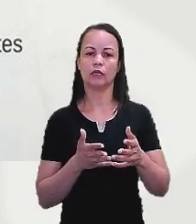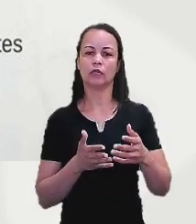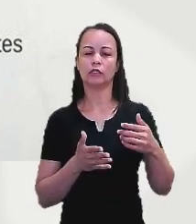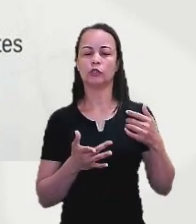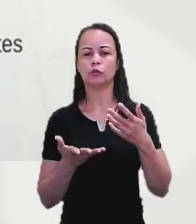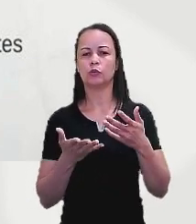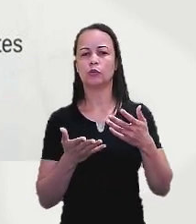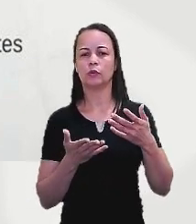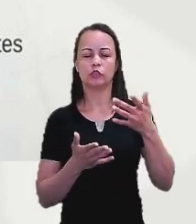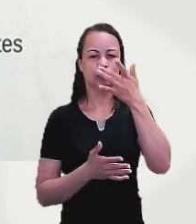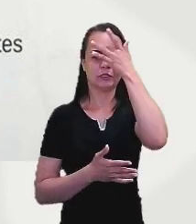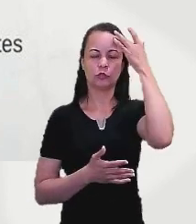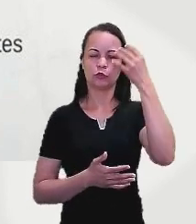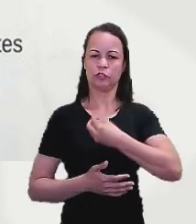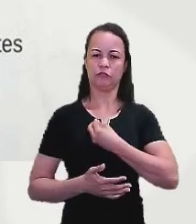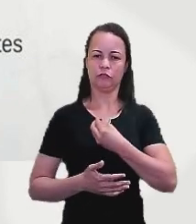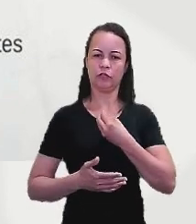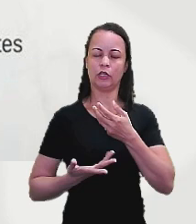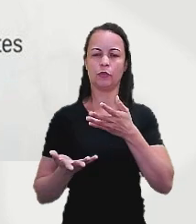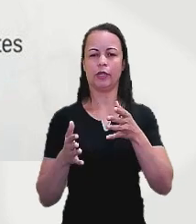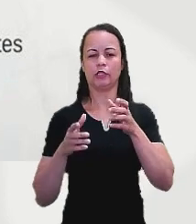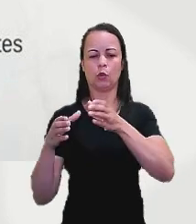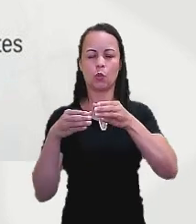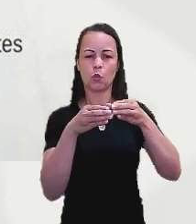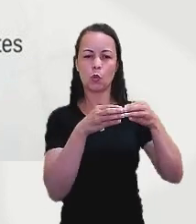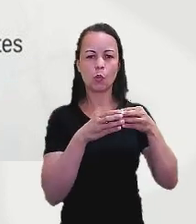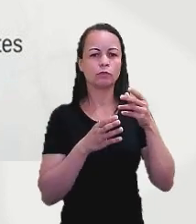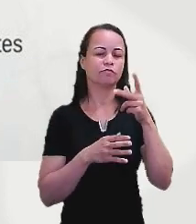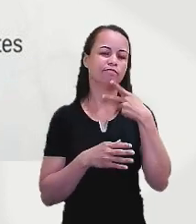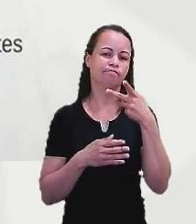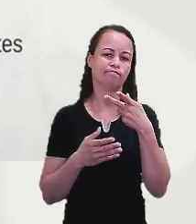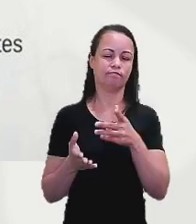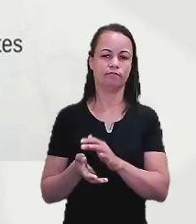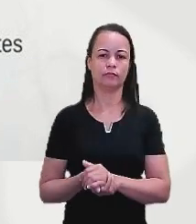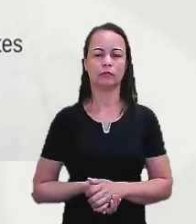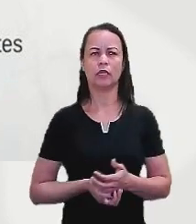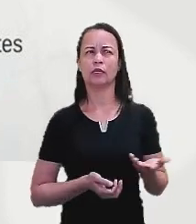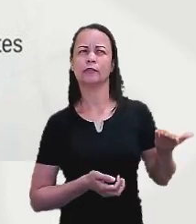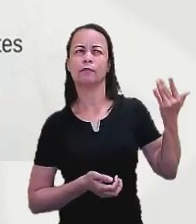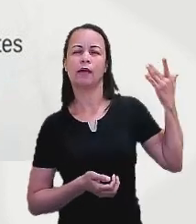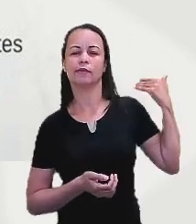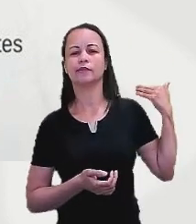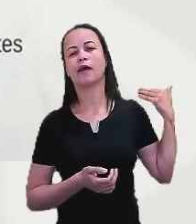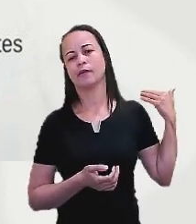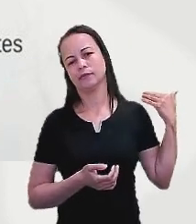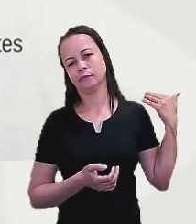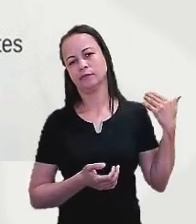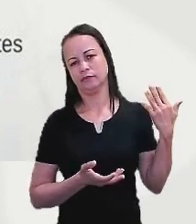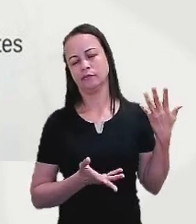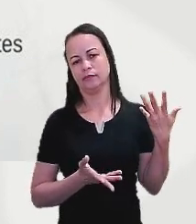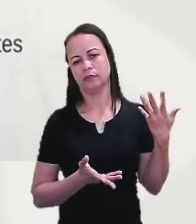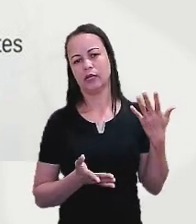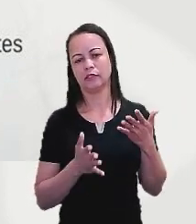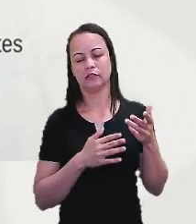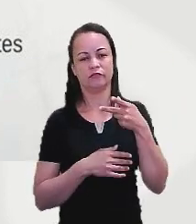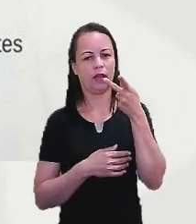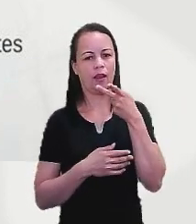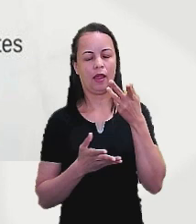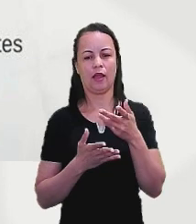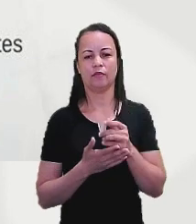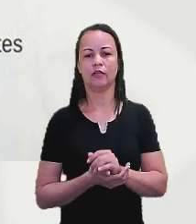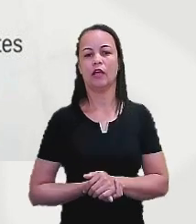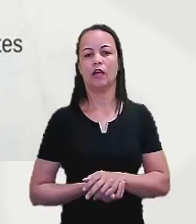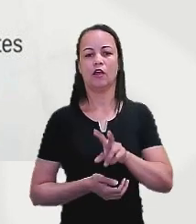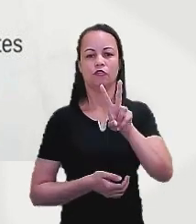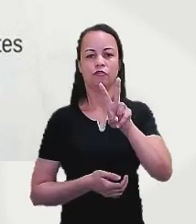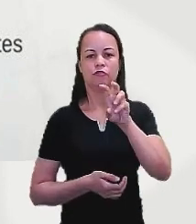vividas pelos falantes, né? Há um tempo atrás, a gente falava, há muito tempo atrás, na verdade, se falava